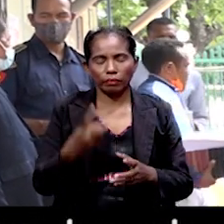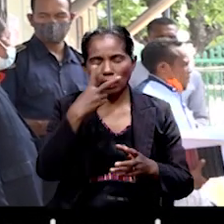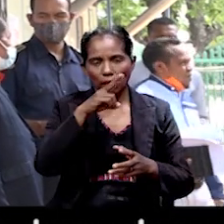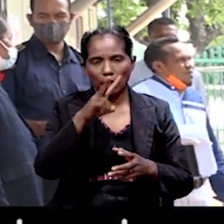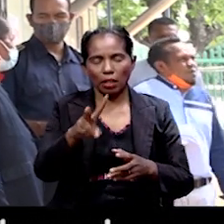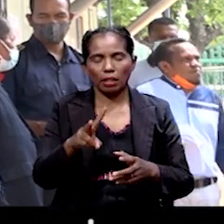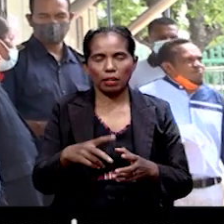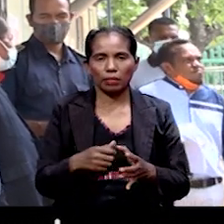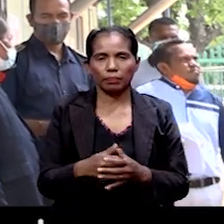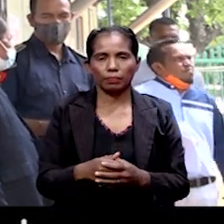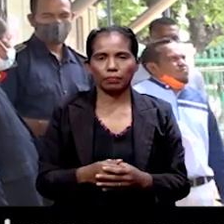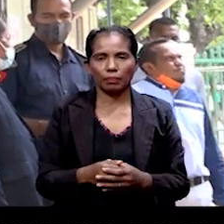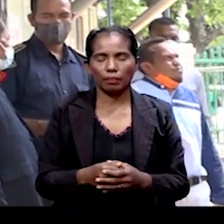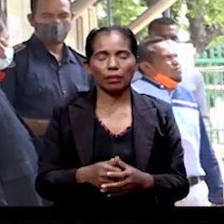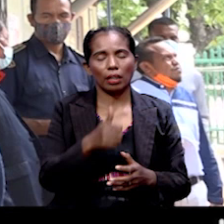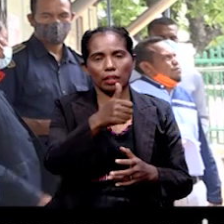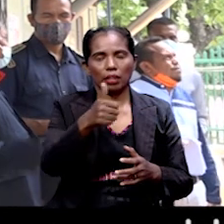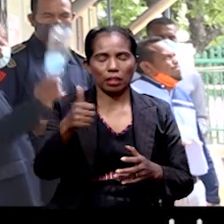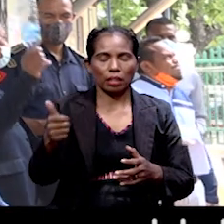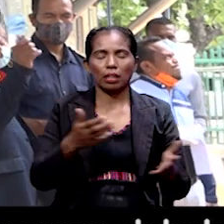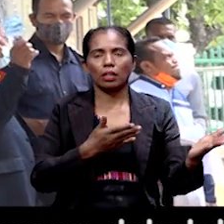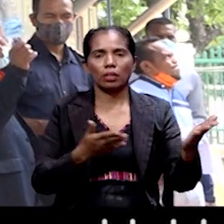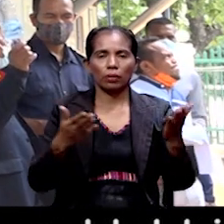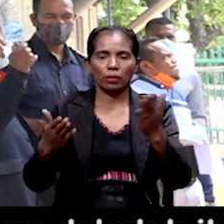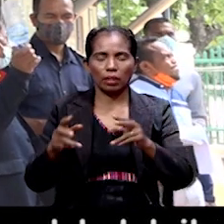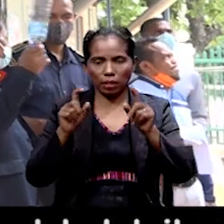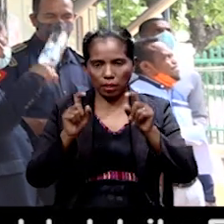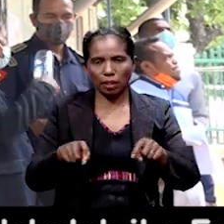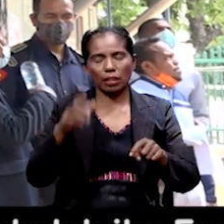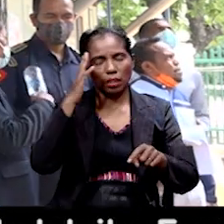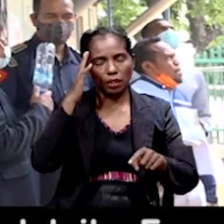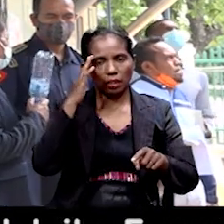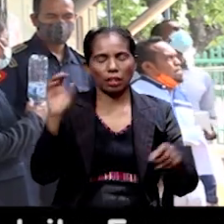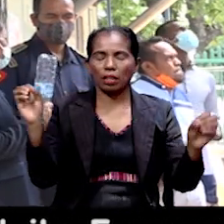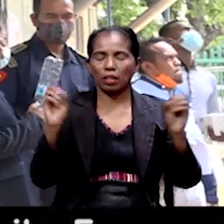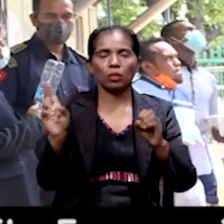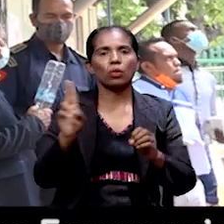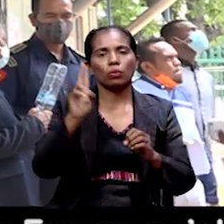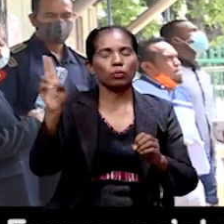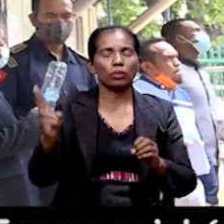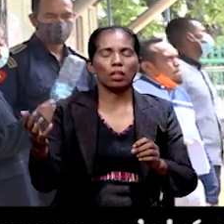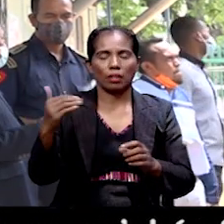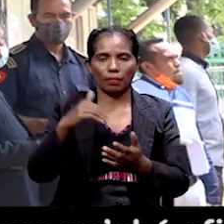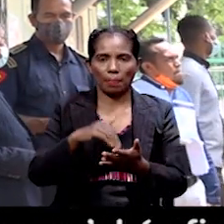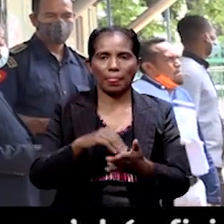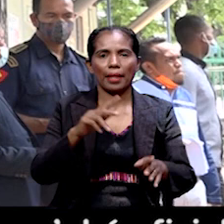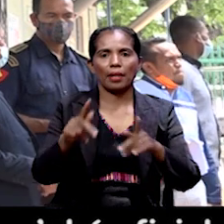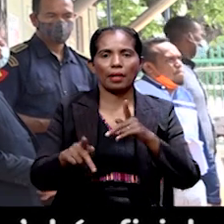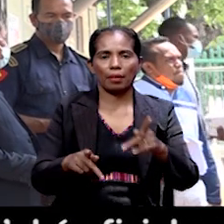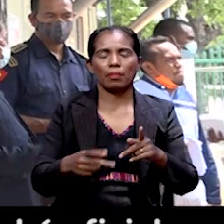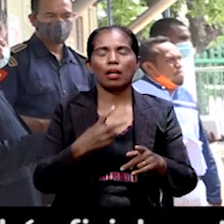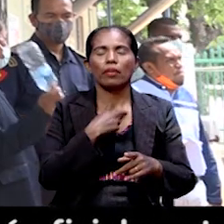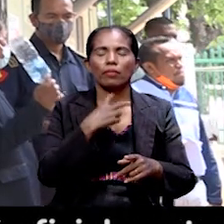ne maka. Ida ne ve lori ne tem que até ne usa. Laos usa falibabe ema hakiler